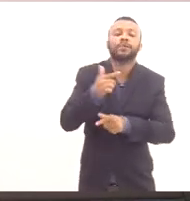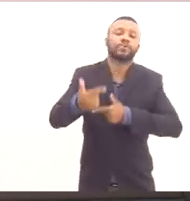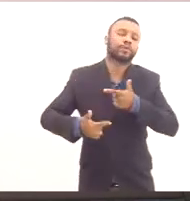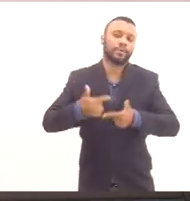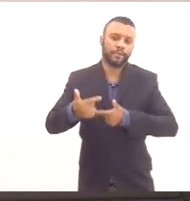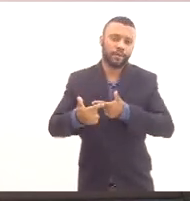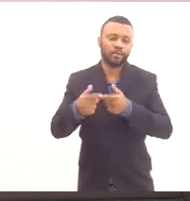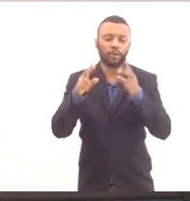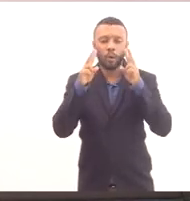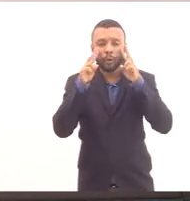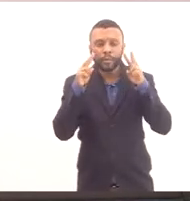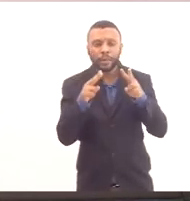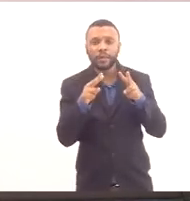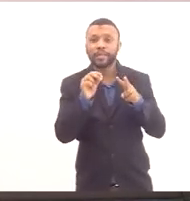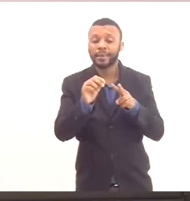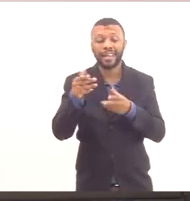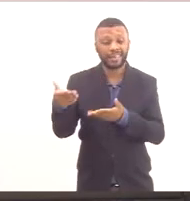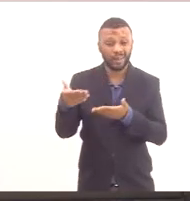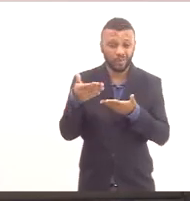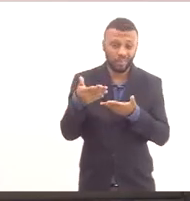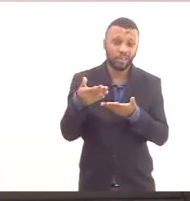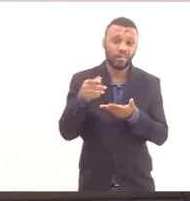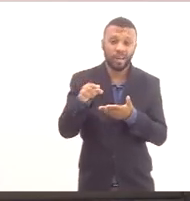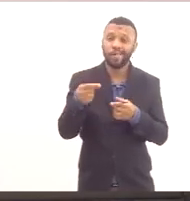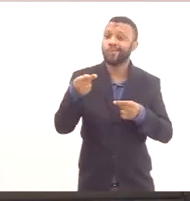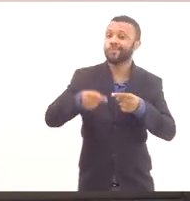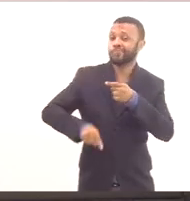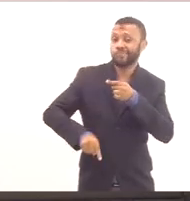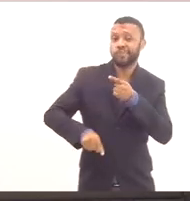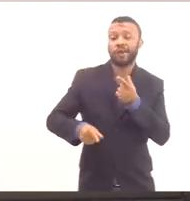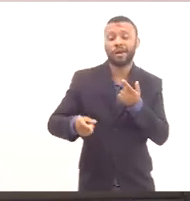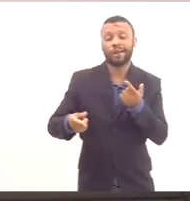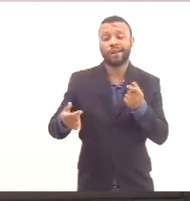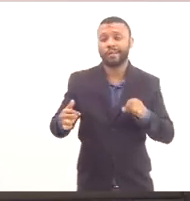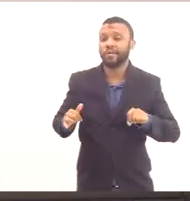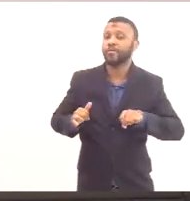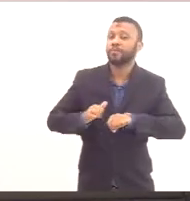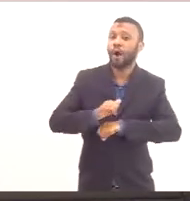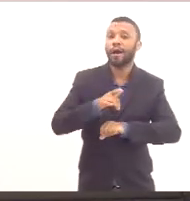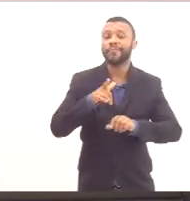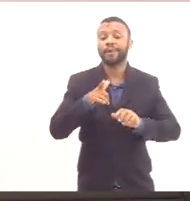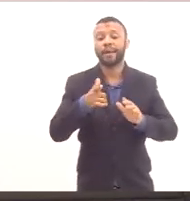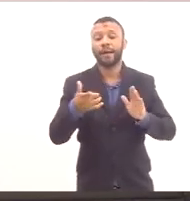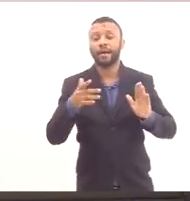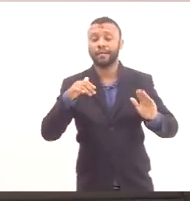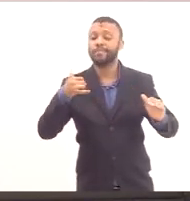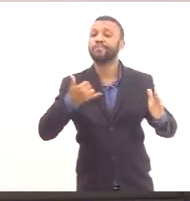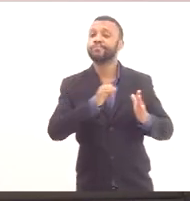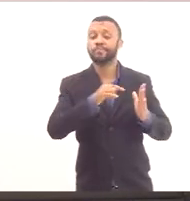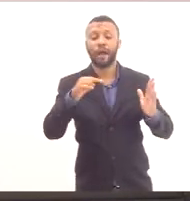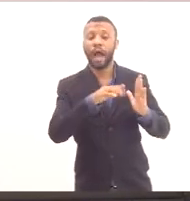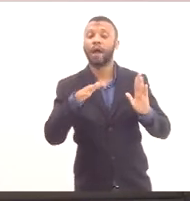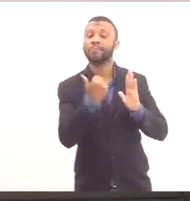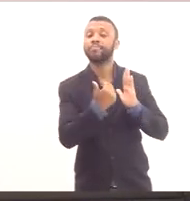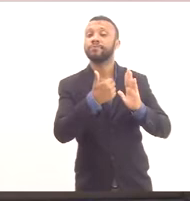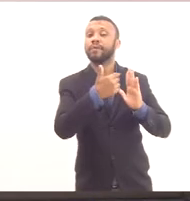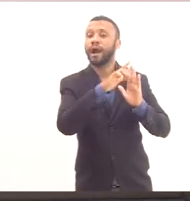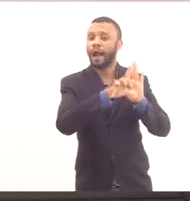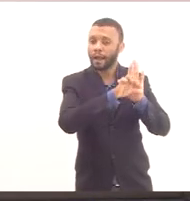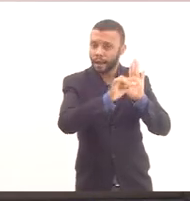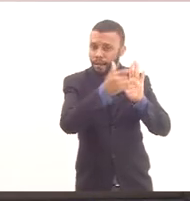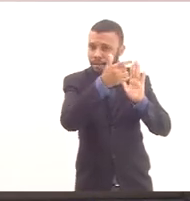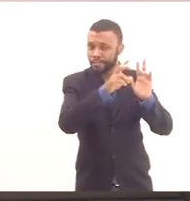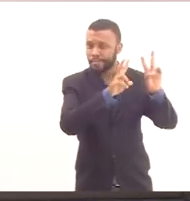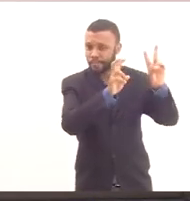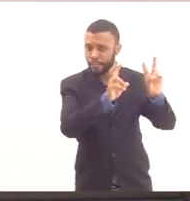considerando que tal convocação viola os dispositivos legais acima citados Considerando o acórdão do egrégio Supremo